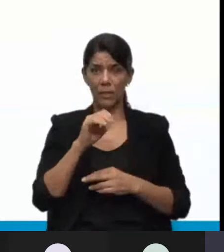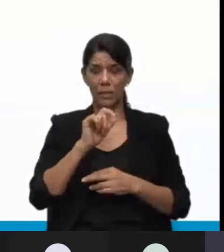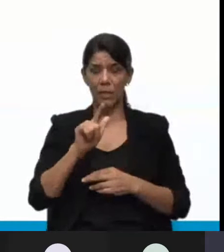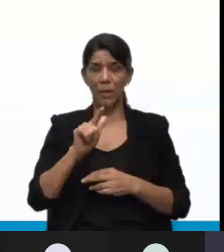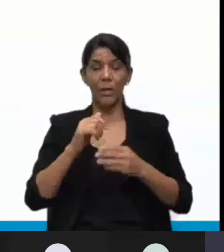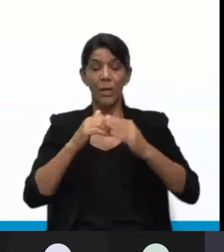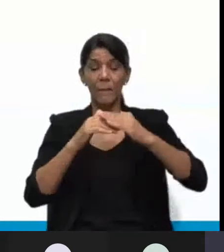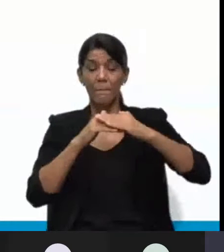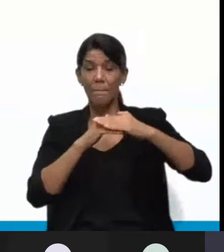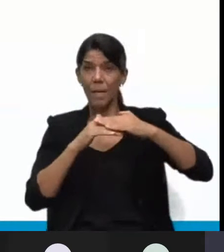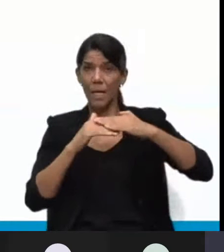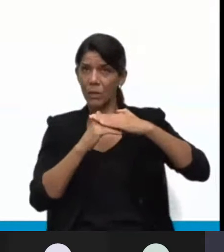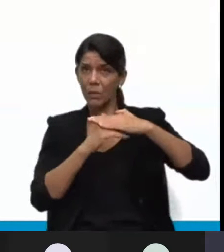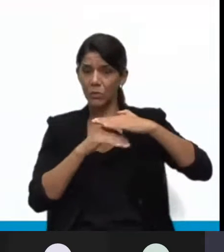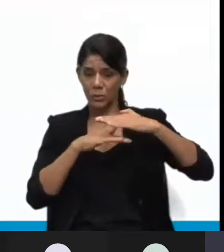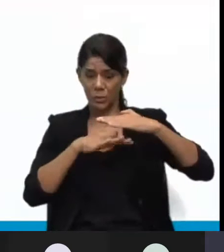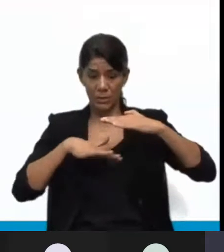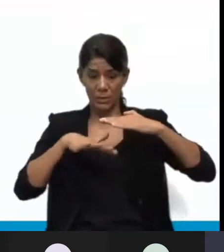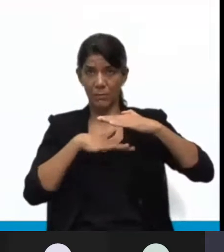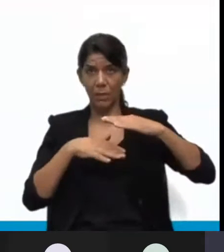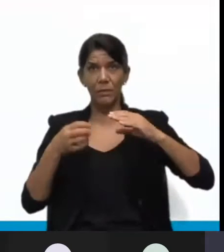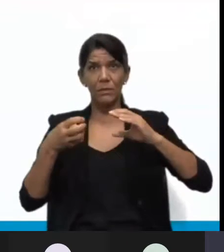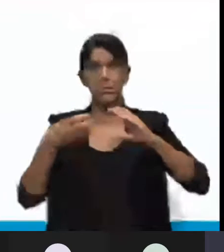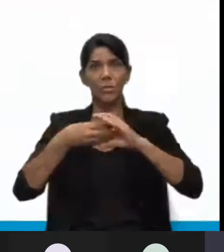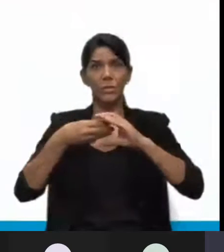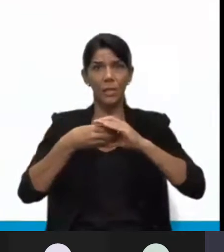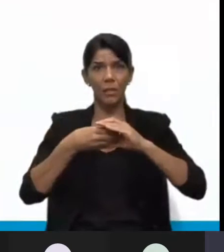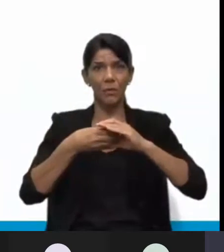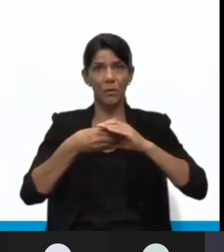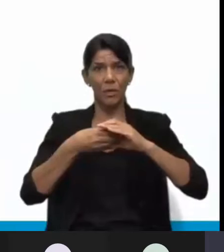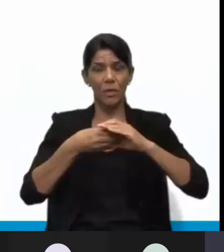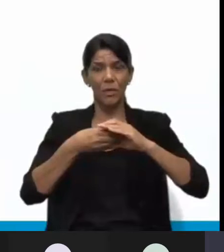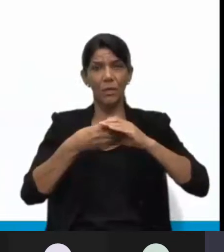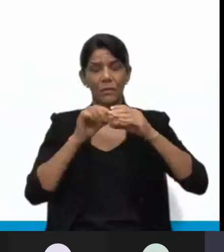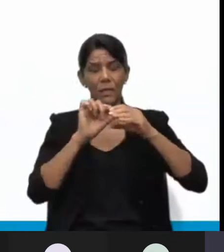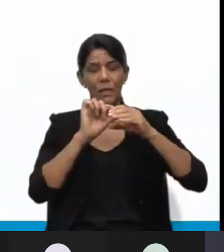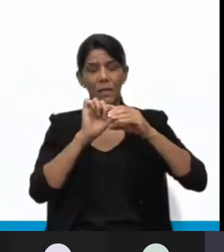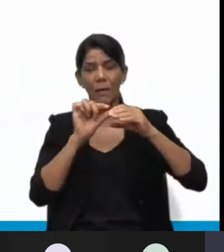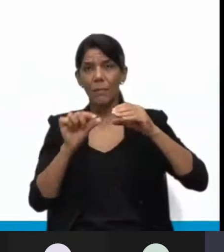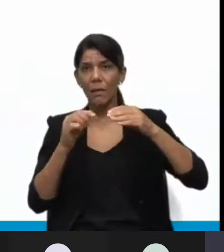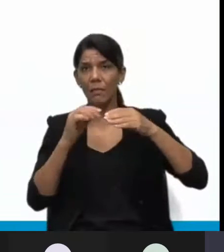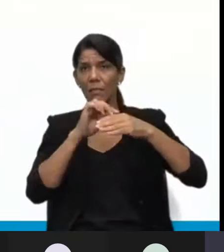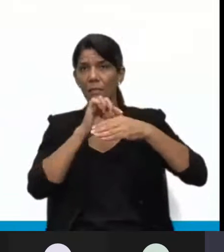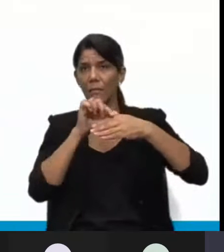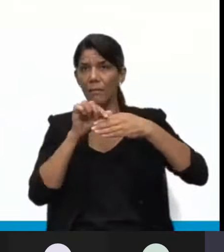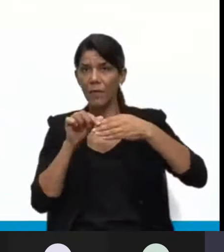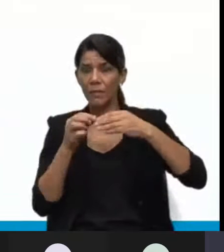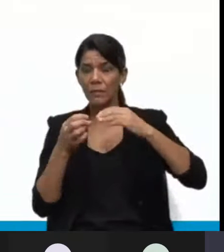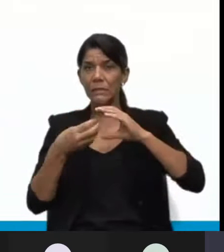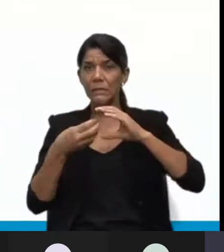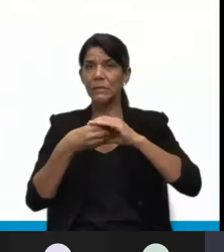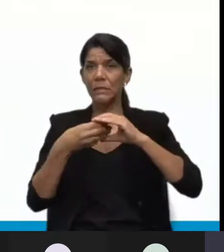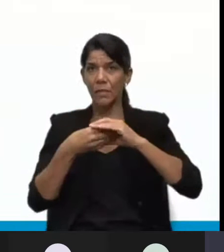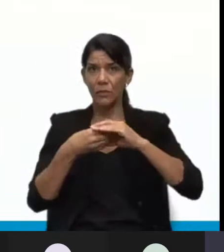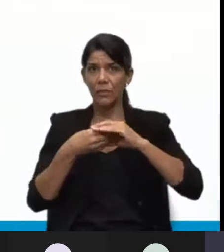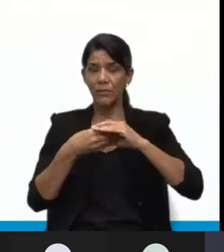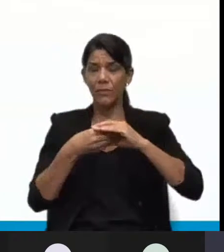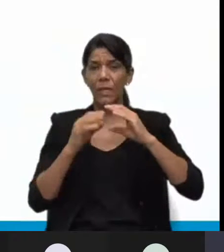E abaixo dessa camada de célula endotelial, que é essa camadinha de célula aqui, então essa aqui é a camada de